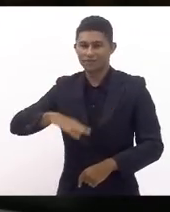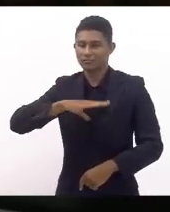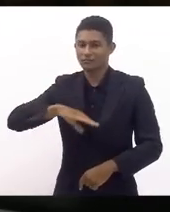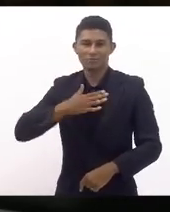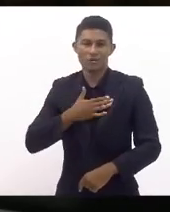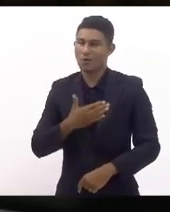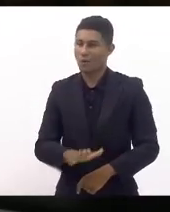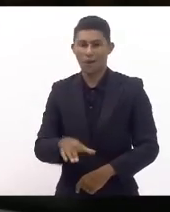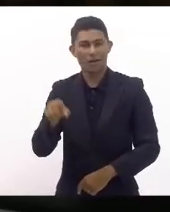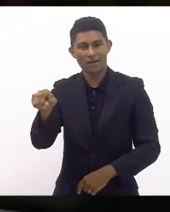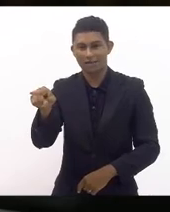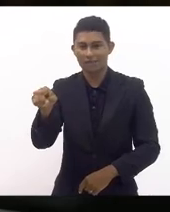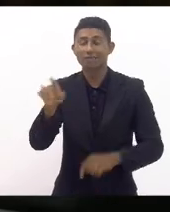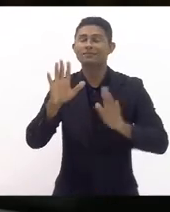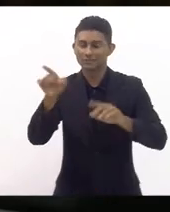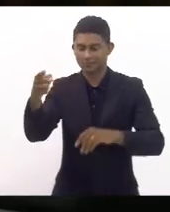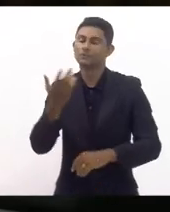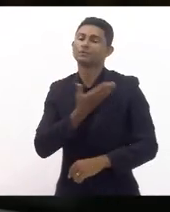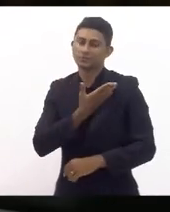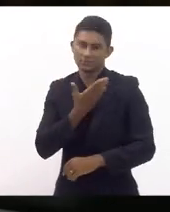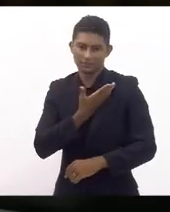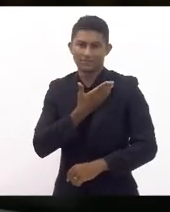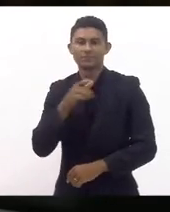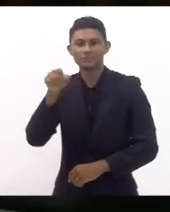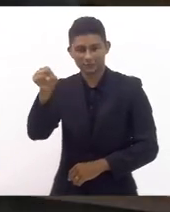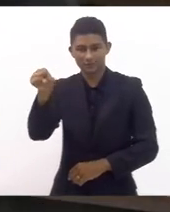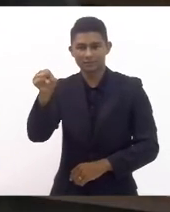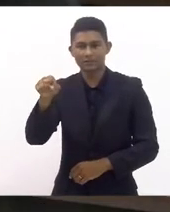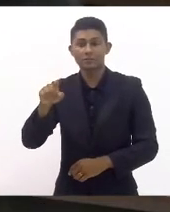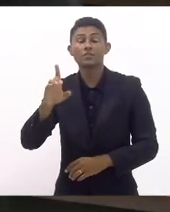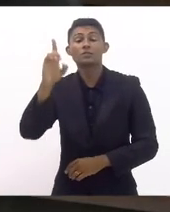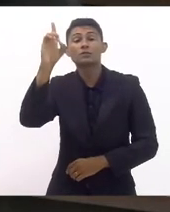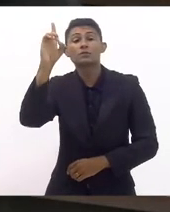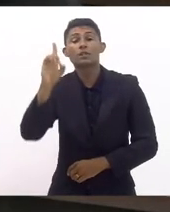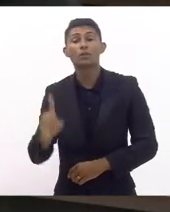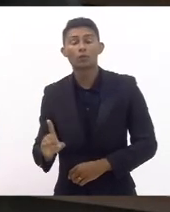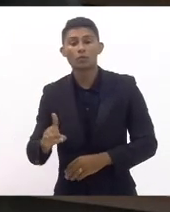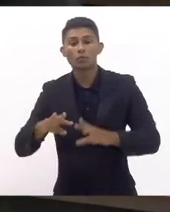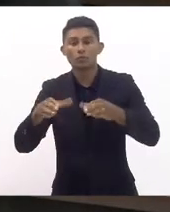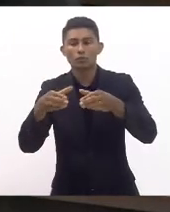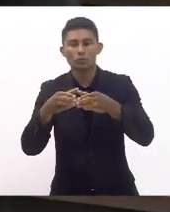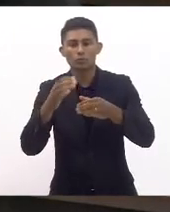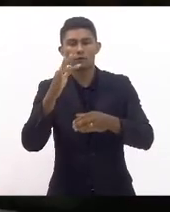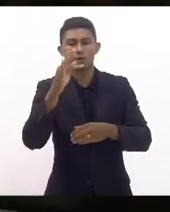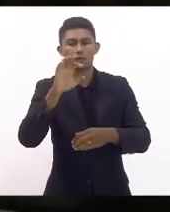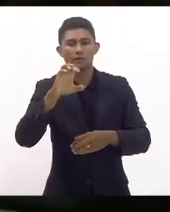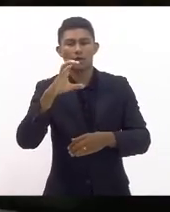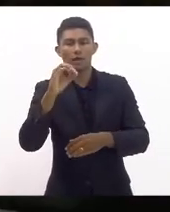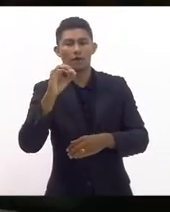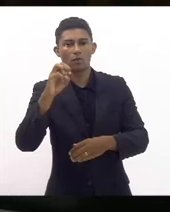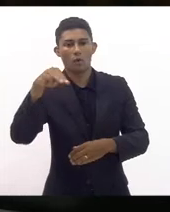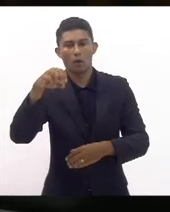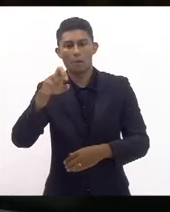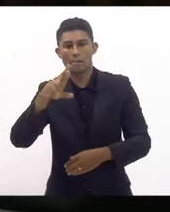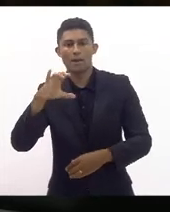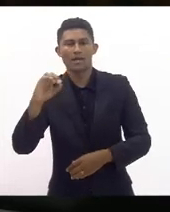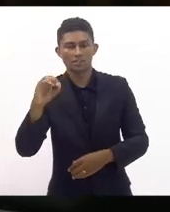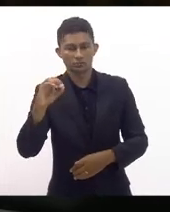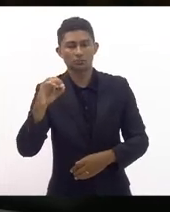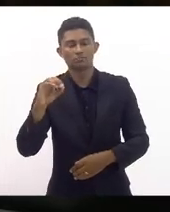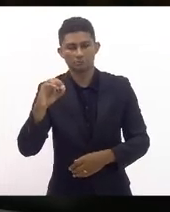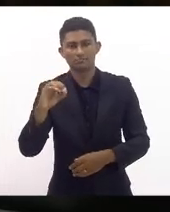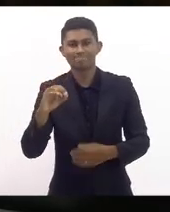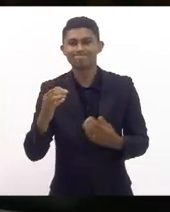amigo, diretor da FEComércio, tá? Organismo importantíssimo, cumprimentar...